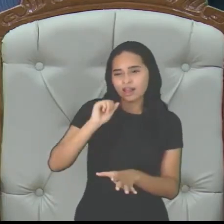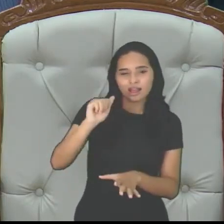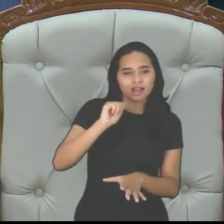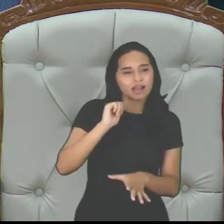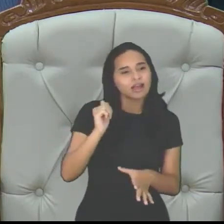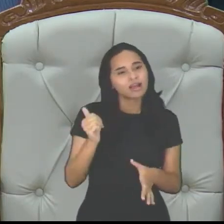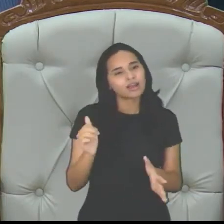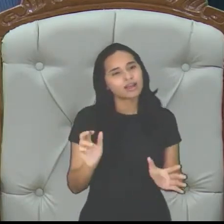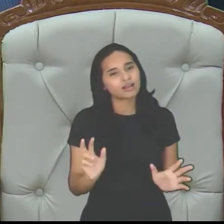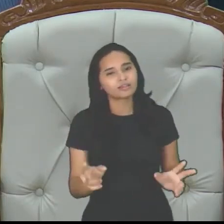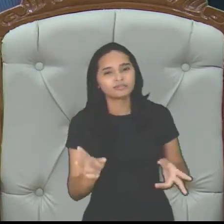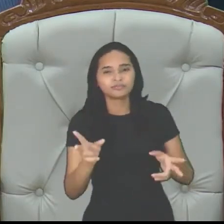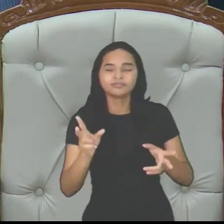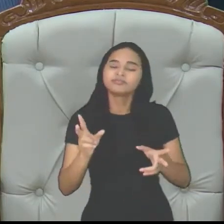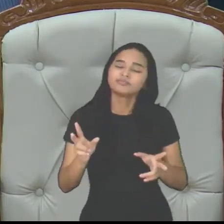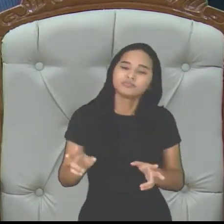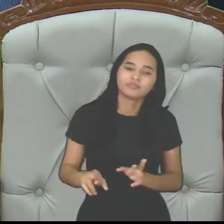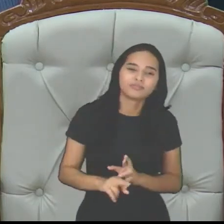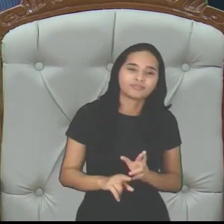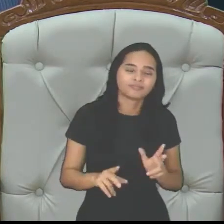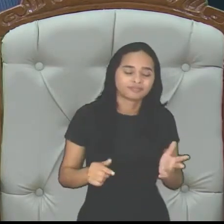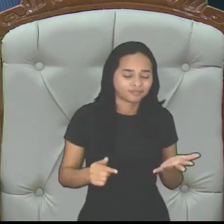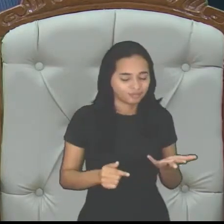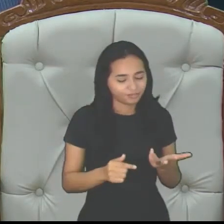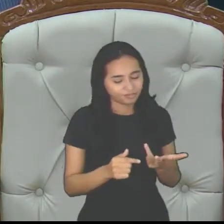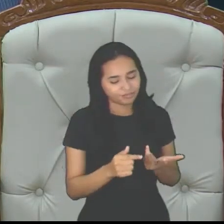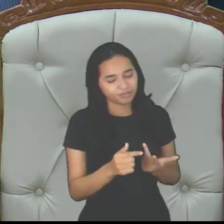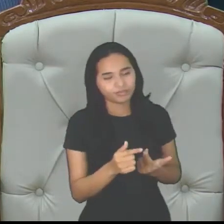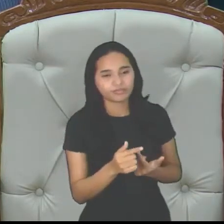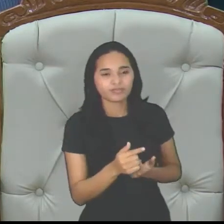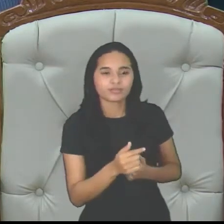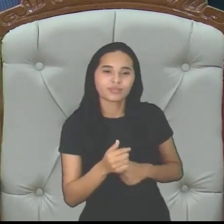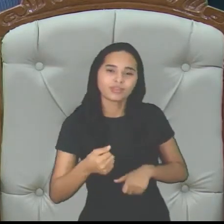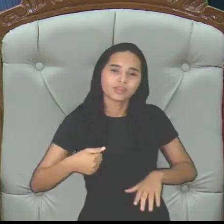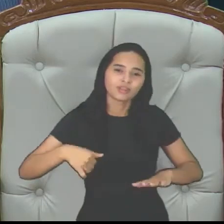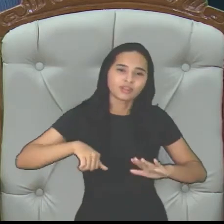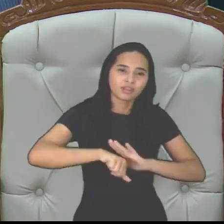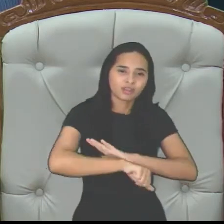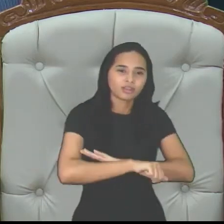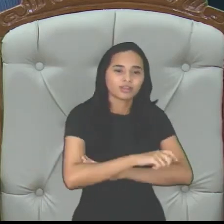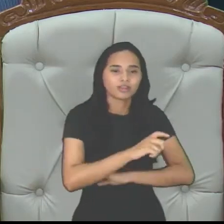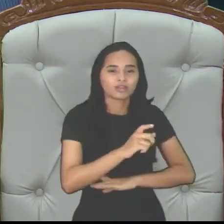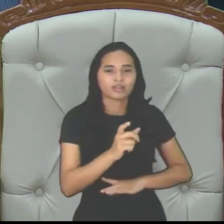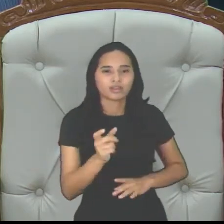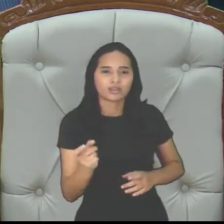bebedeiras, em coisas, em imoralidade sexual.